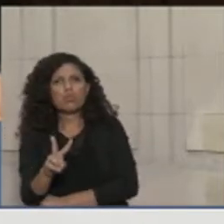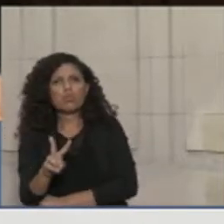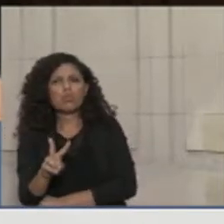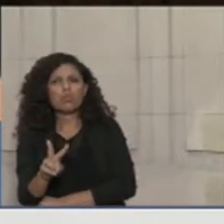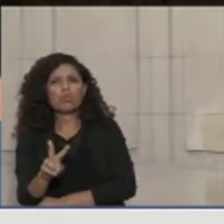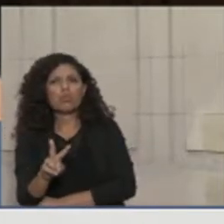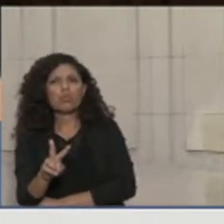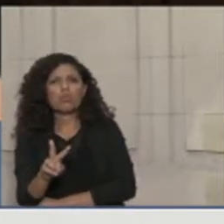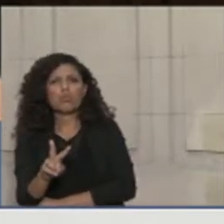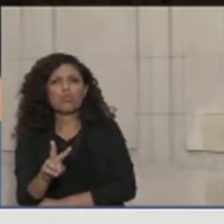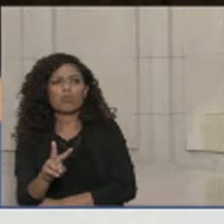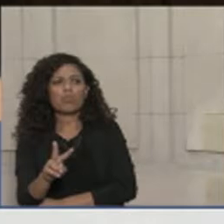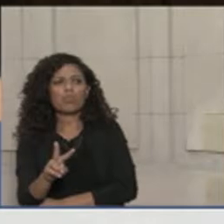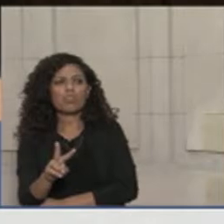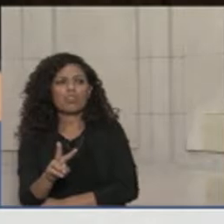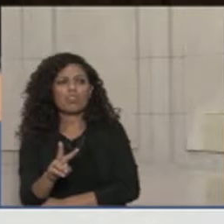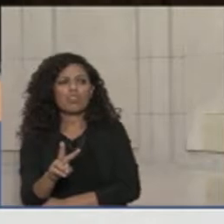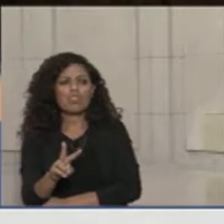absolutamente